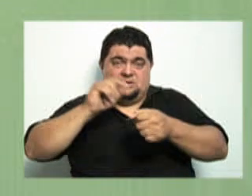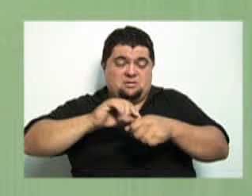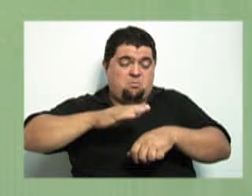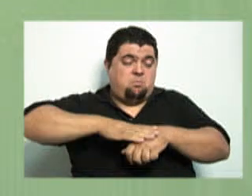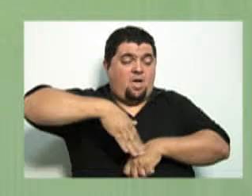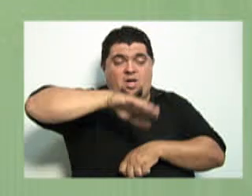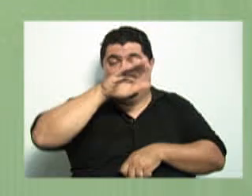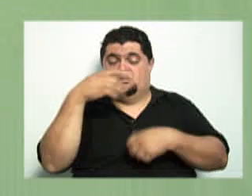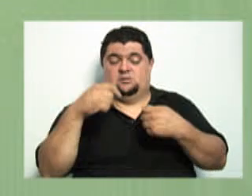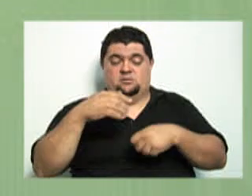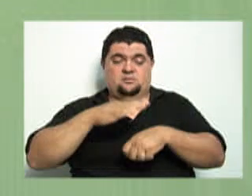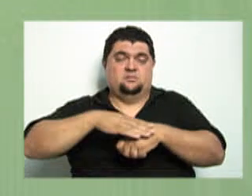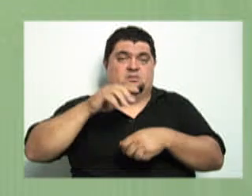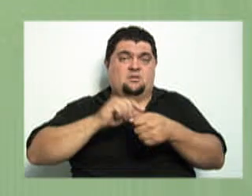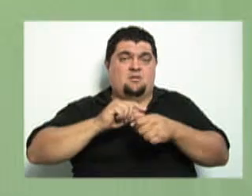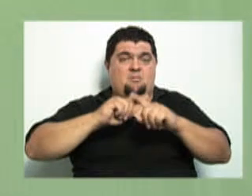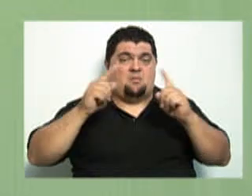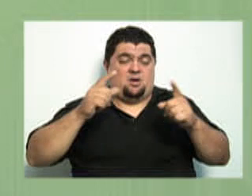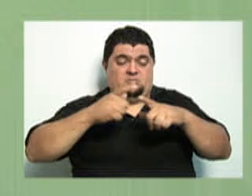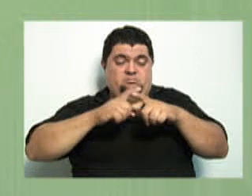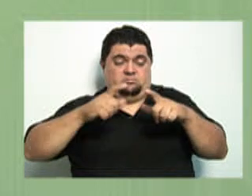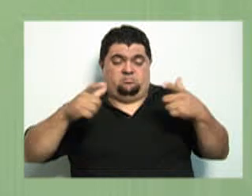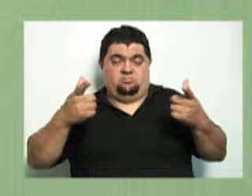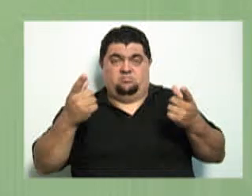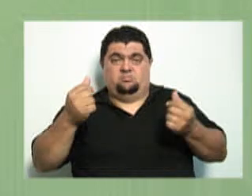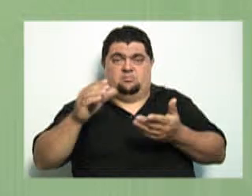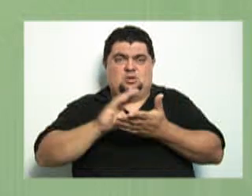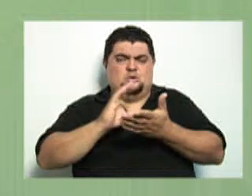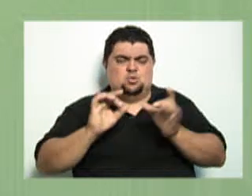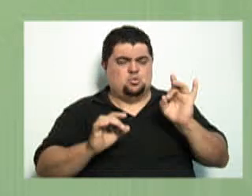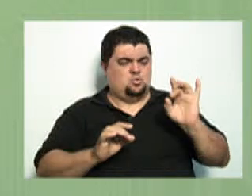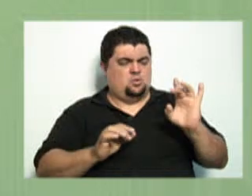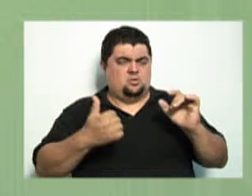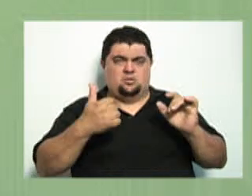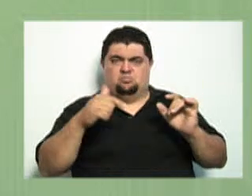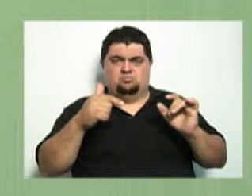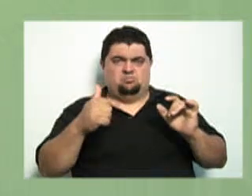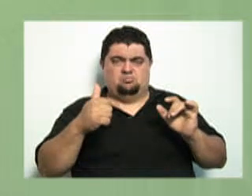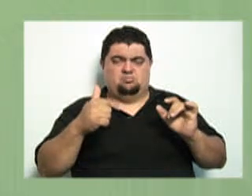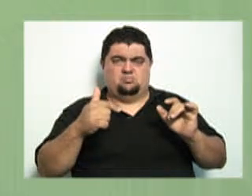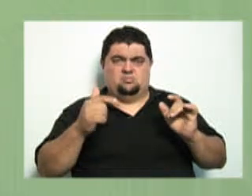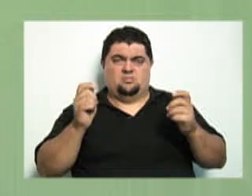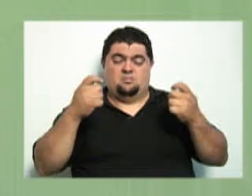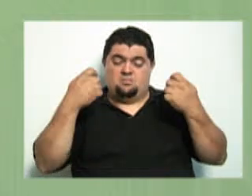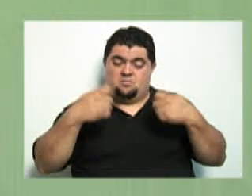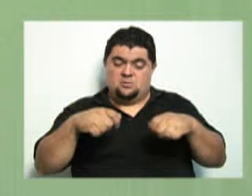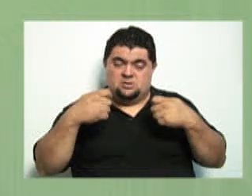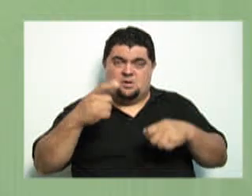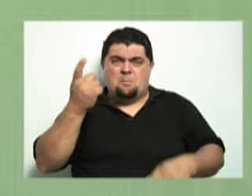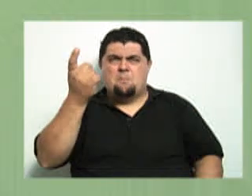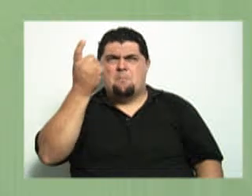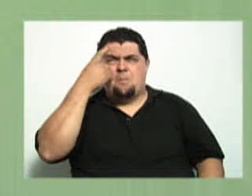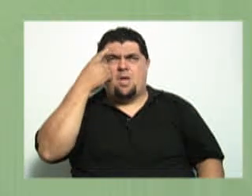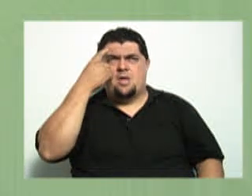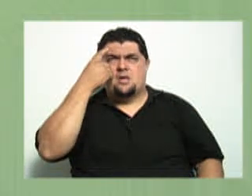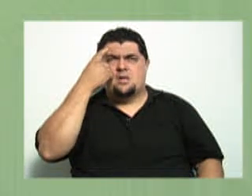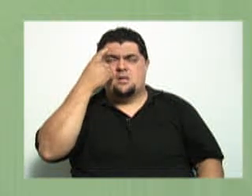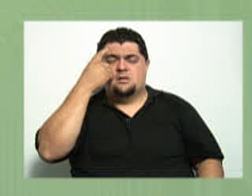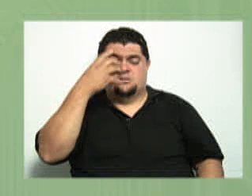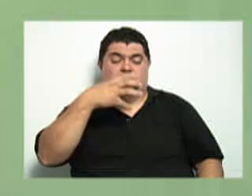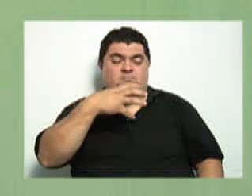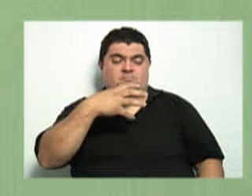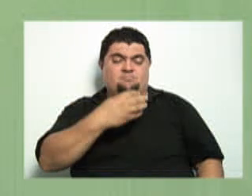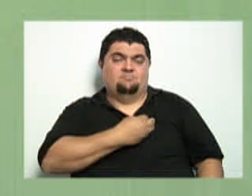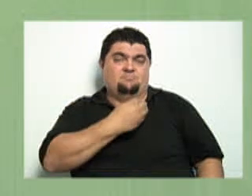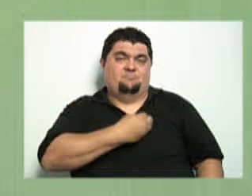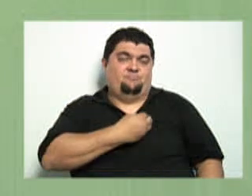serviços. Mas crescimento econômico sozinho não é suficiente, é preciso pensar na qualidade de